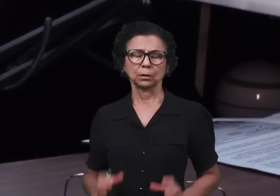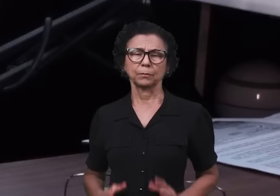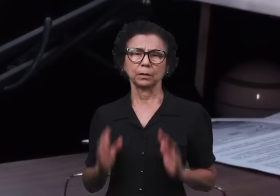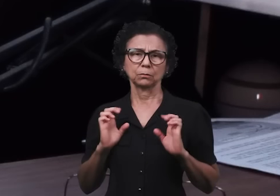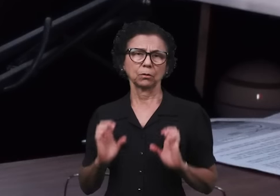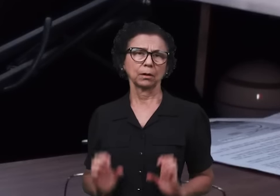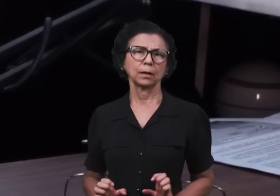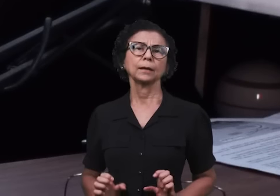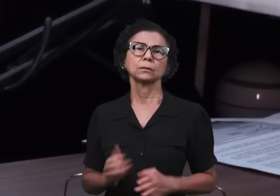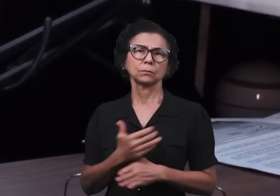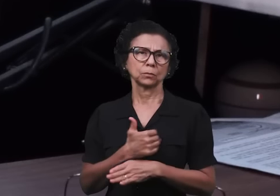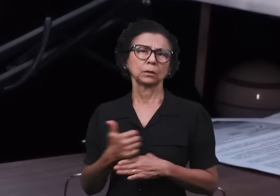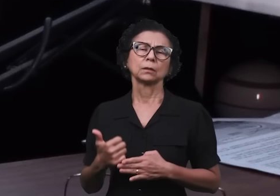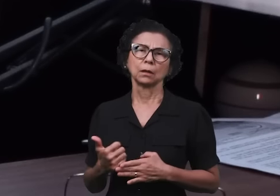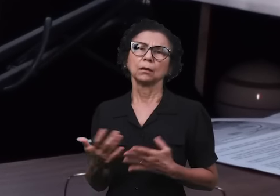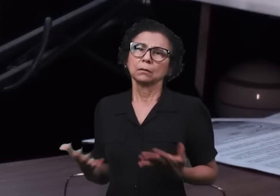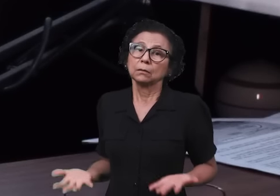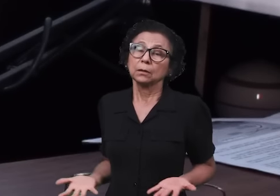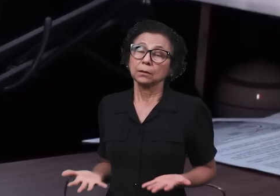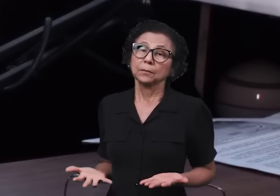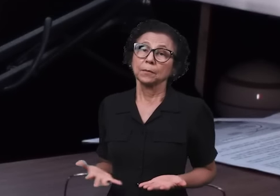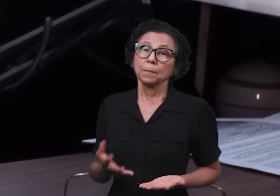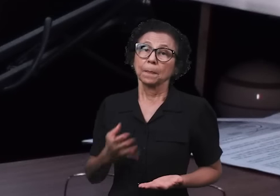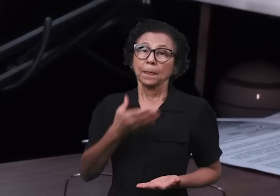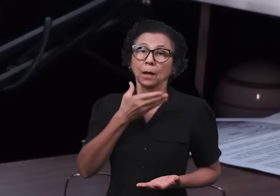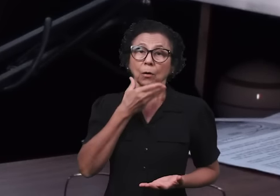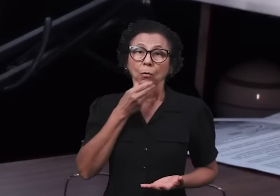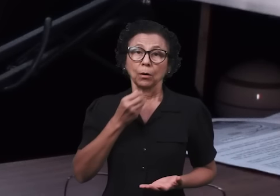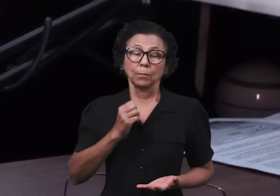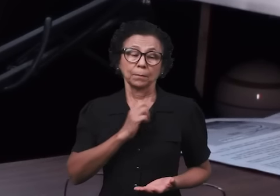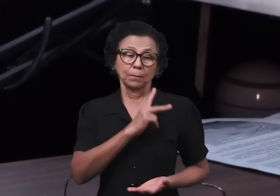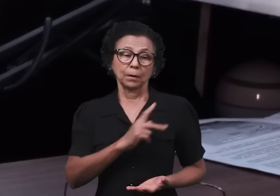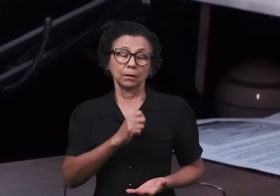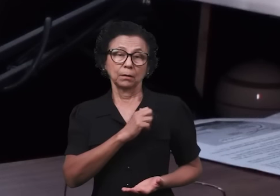código de conduta é estabelecido pelo Espírito Santo. O próprio apóstolo Paulo disse assim, olha,